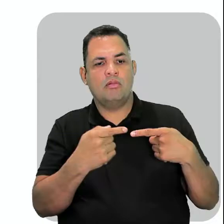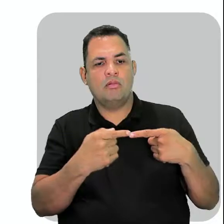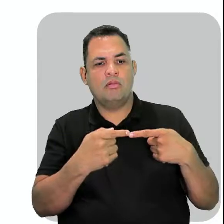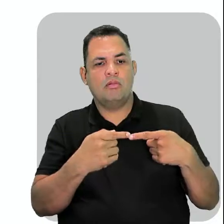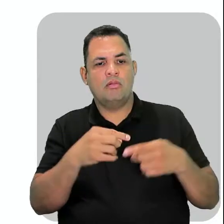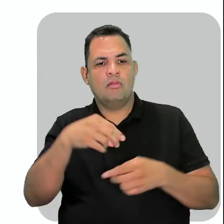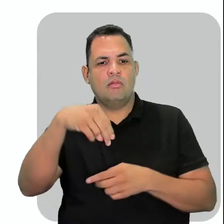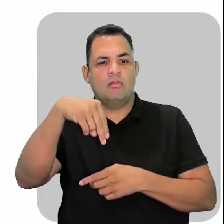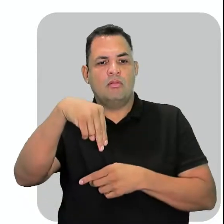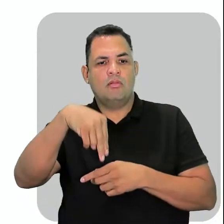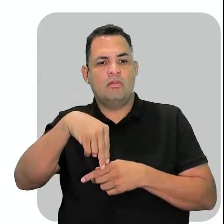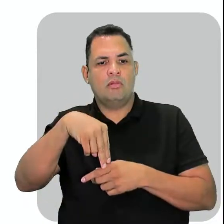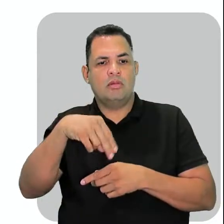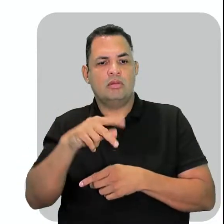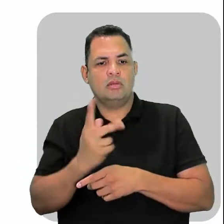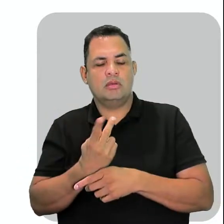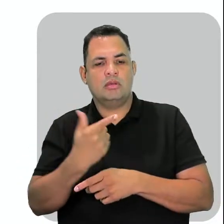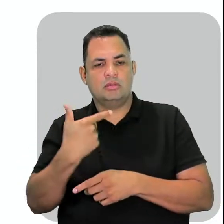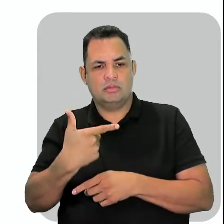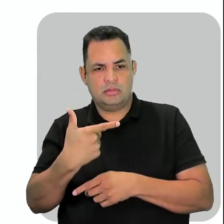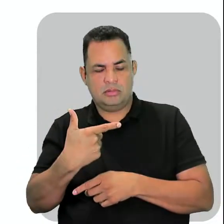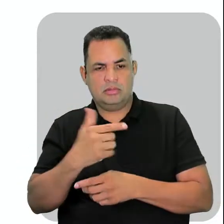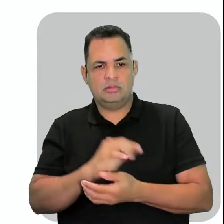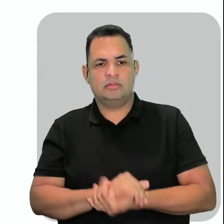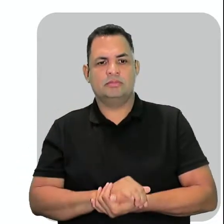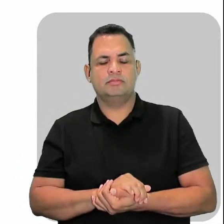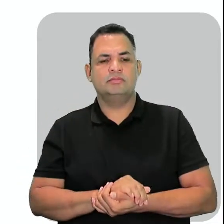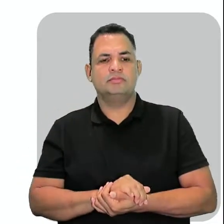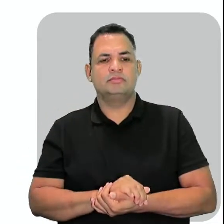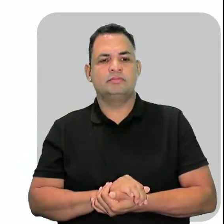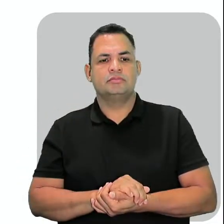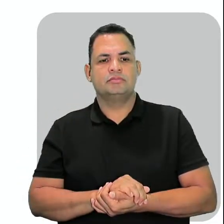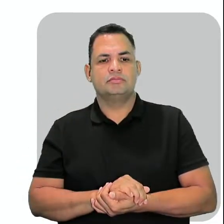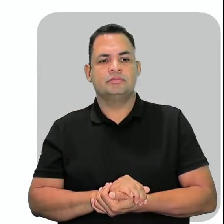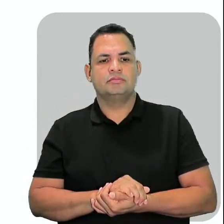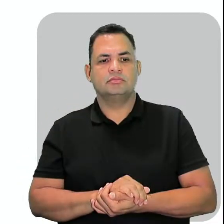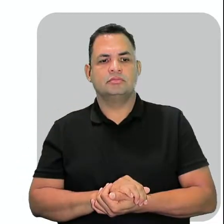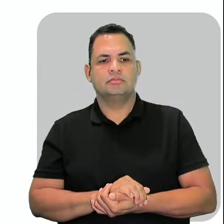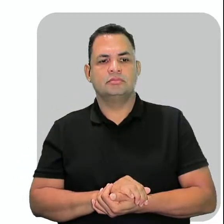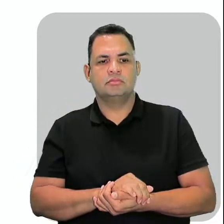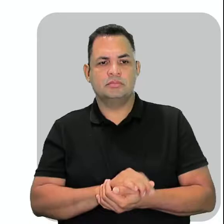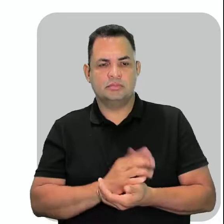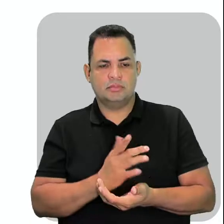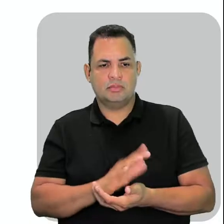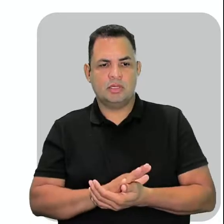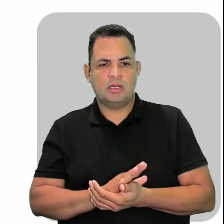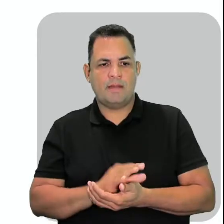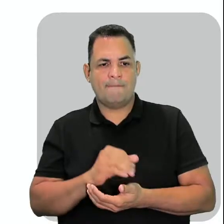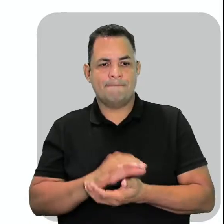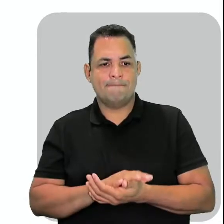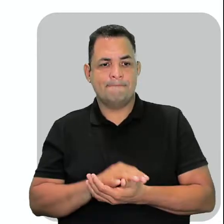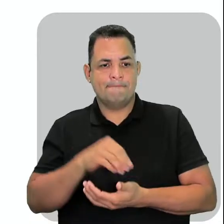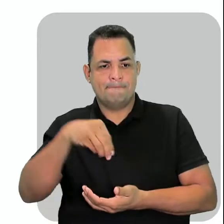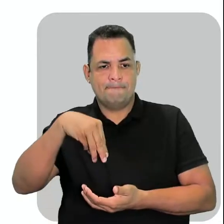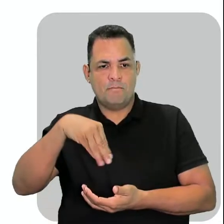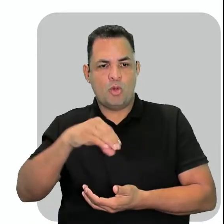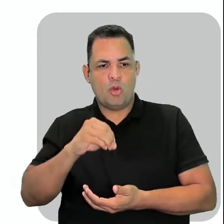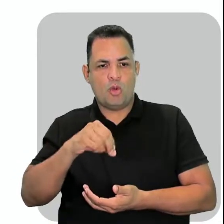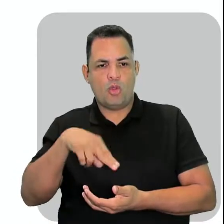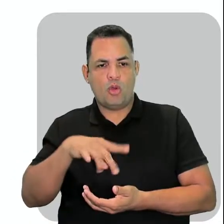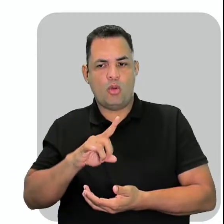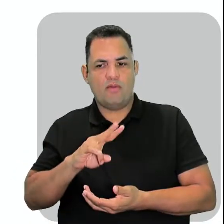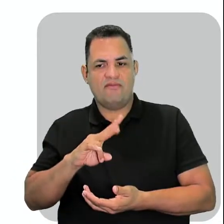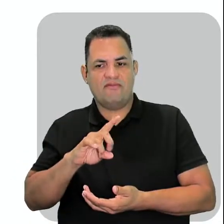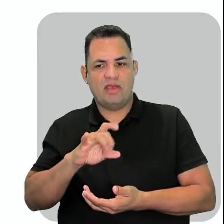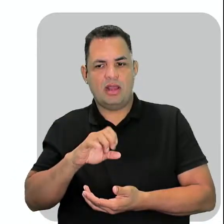ligação com o nosso grupo amina. Isso quer dizer que esse radical aqui, ele é monovalente, tá, pessoal?